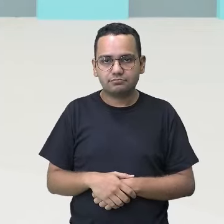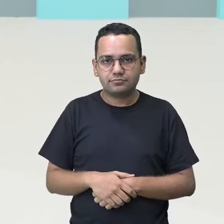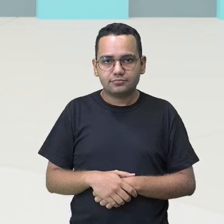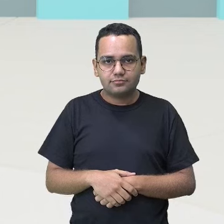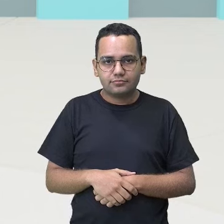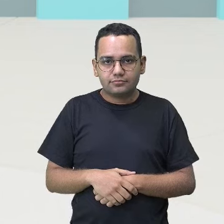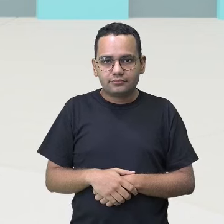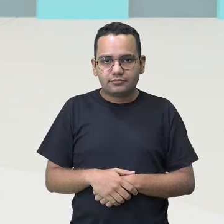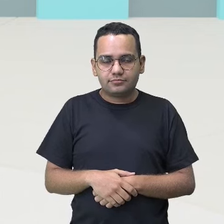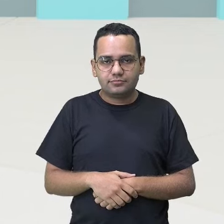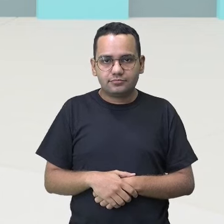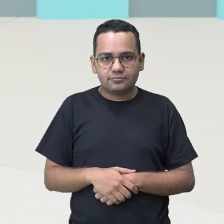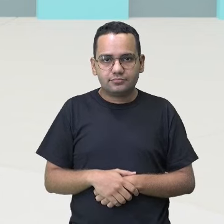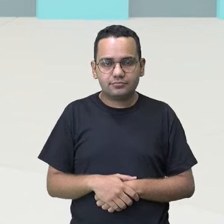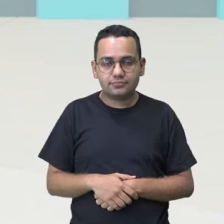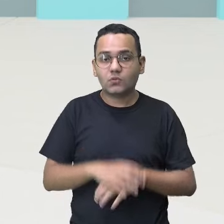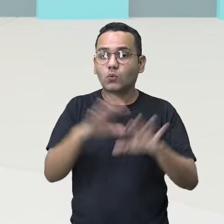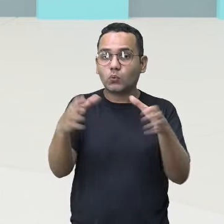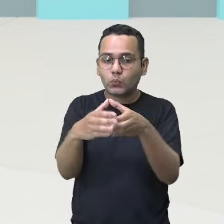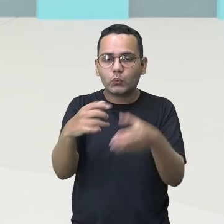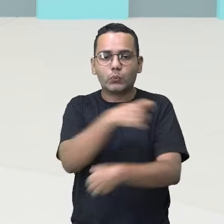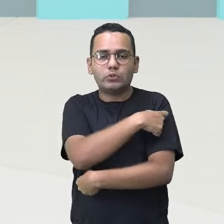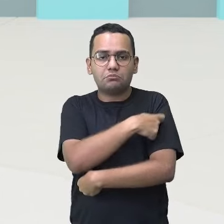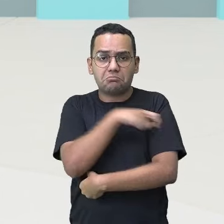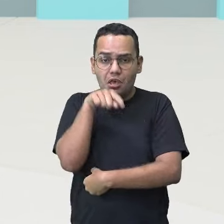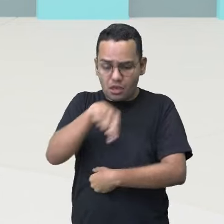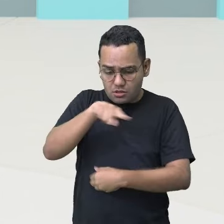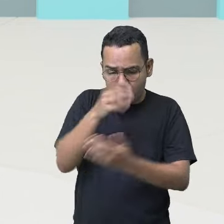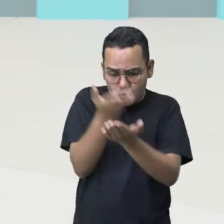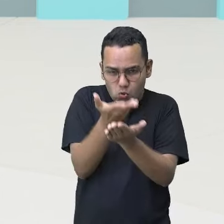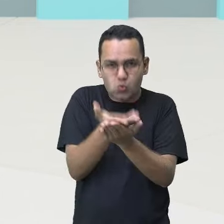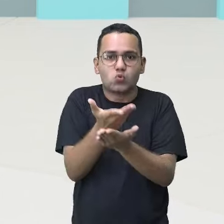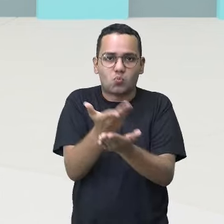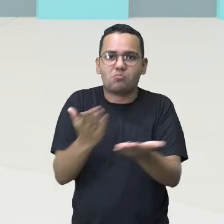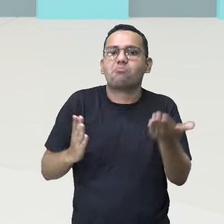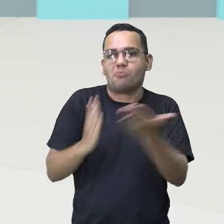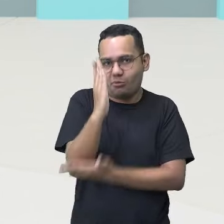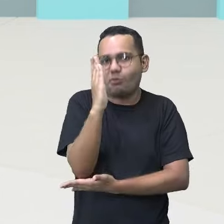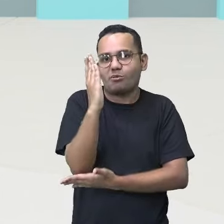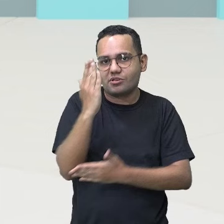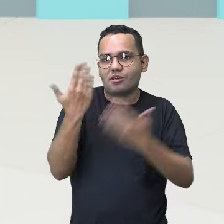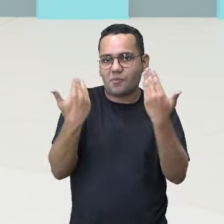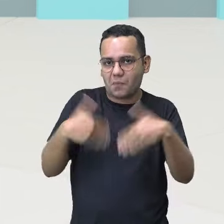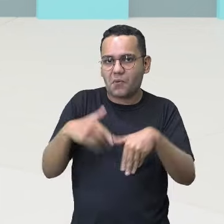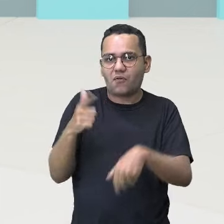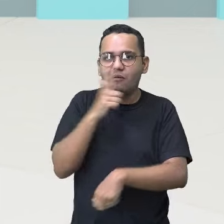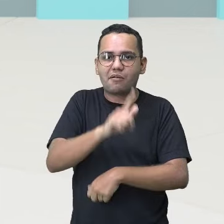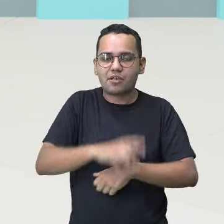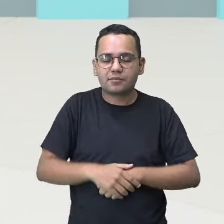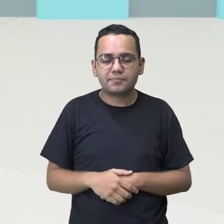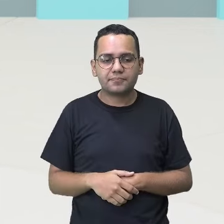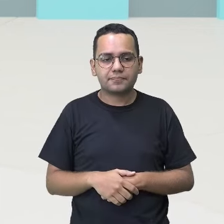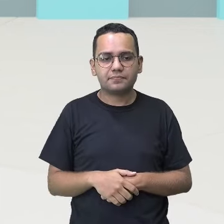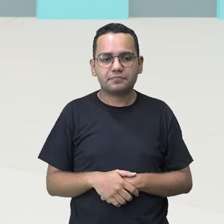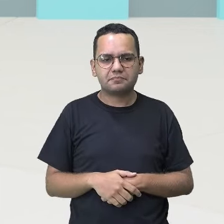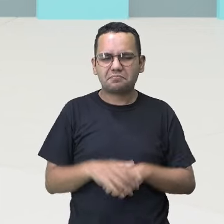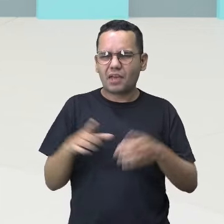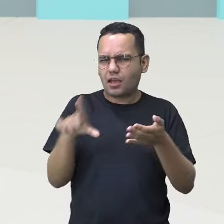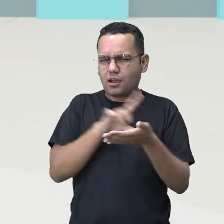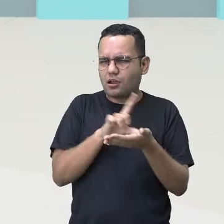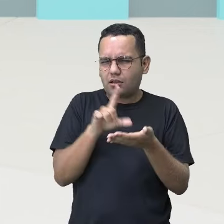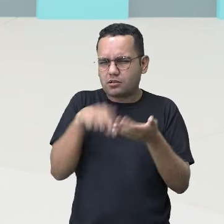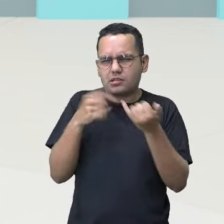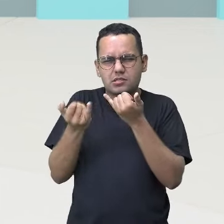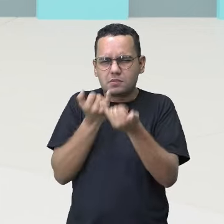estudam vão passar na prova você pode dizer assim professora Mas é a mesma coisa da oração anterior não é não por